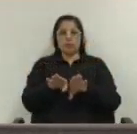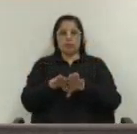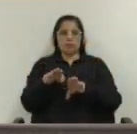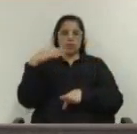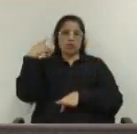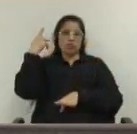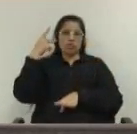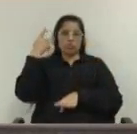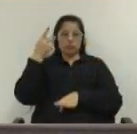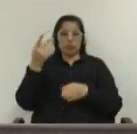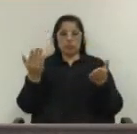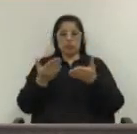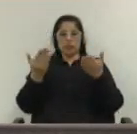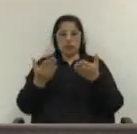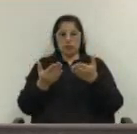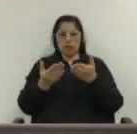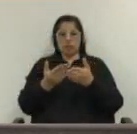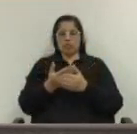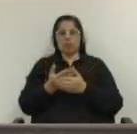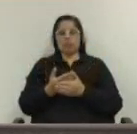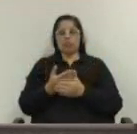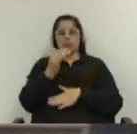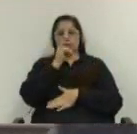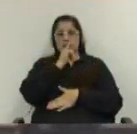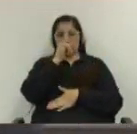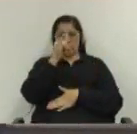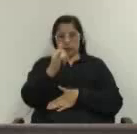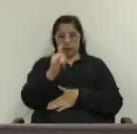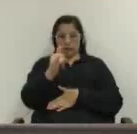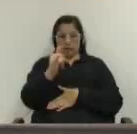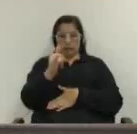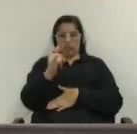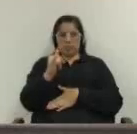de condolências às seguintes famílias enlutadas.